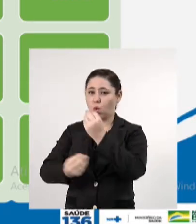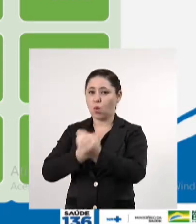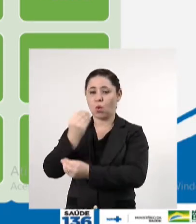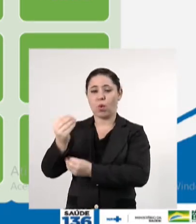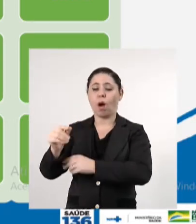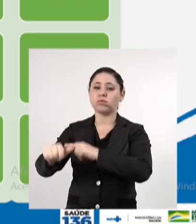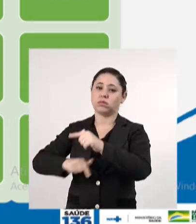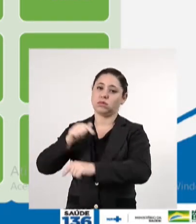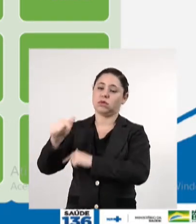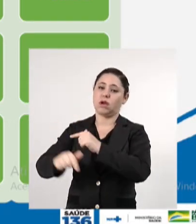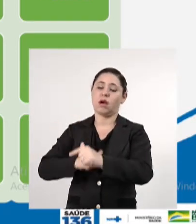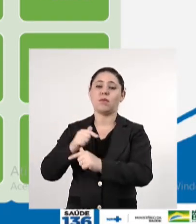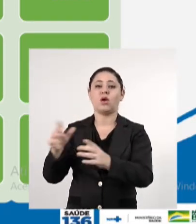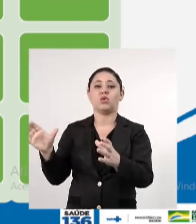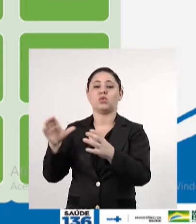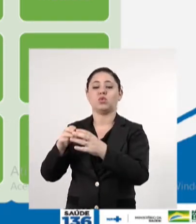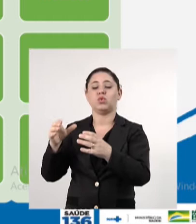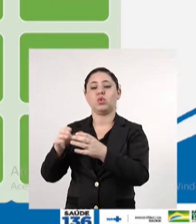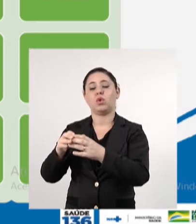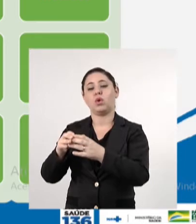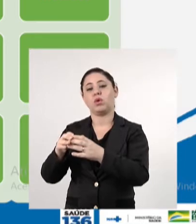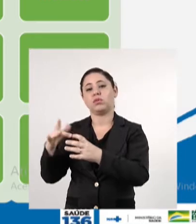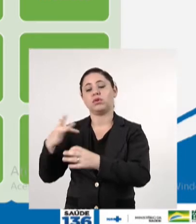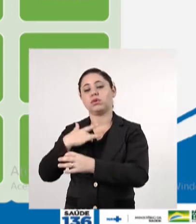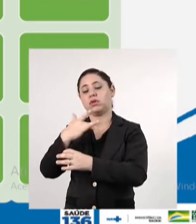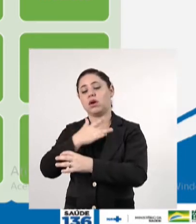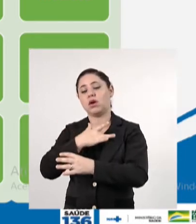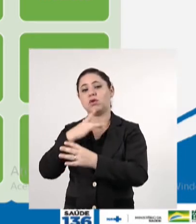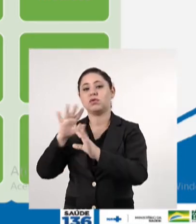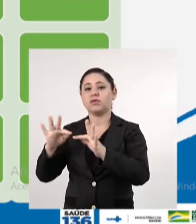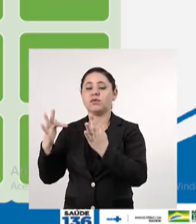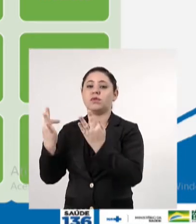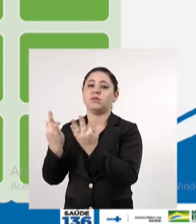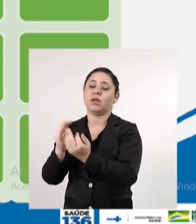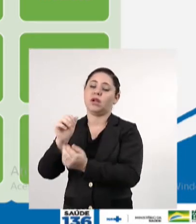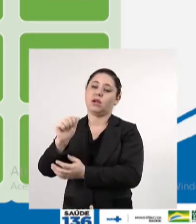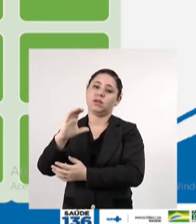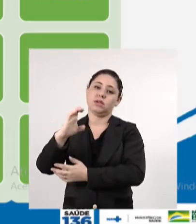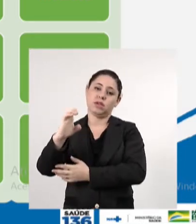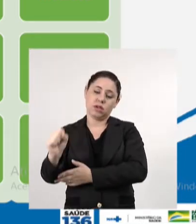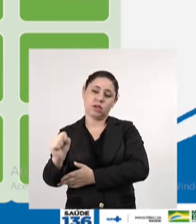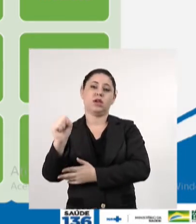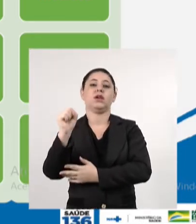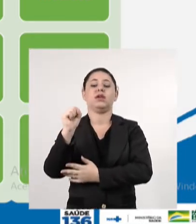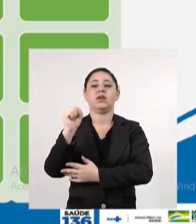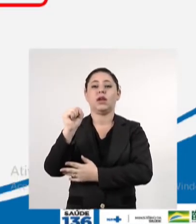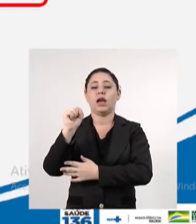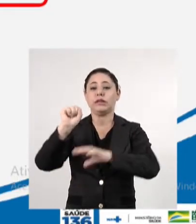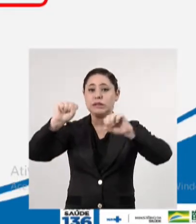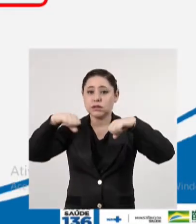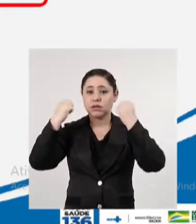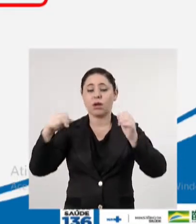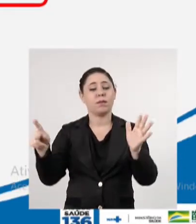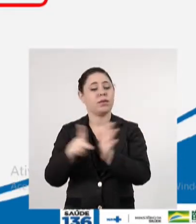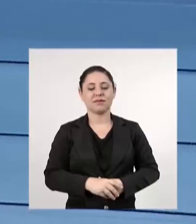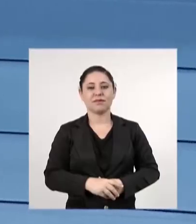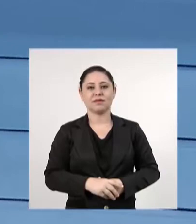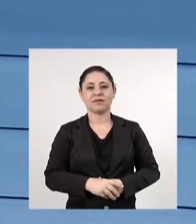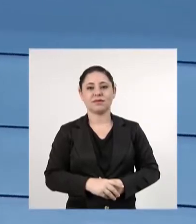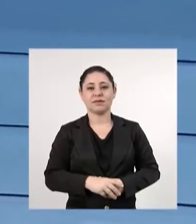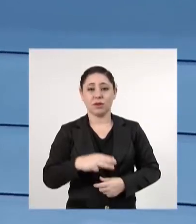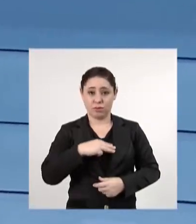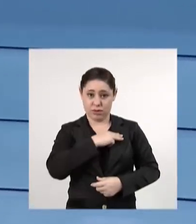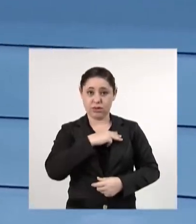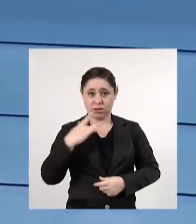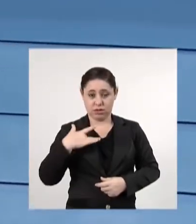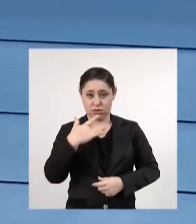de serviços, equipe de saúde da família, de saúde bucal, agentes comunitários de saúde, consultório na rua, academia da saúde e assim por diante. O